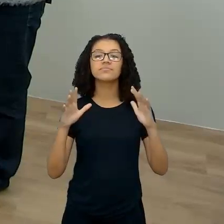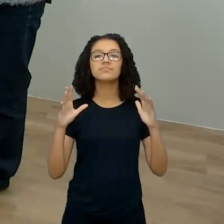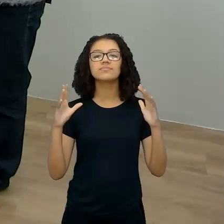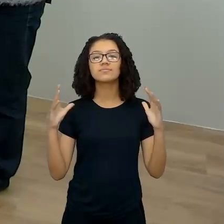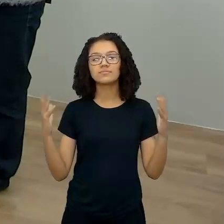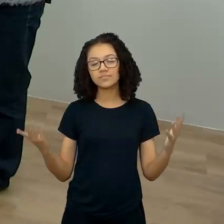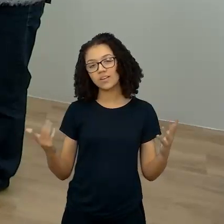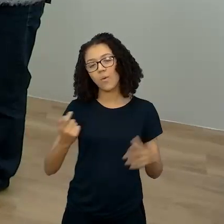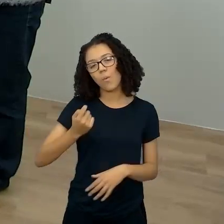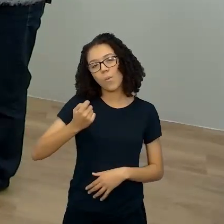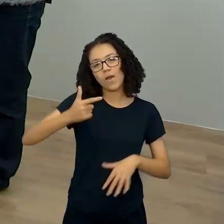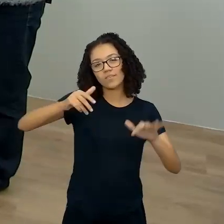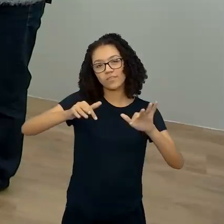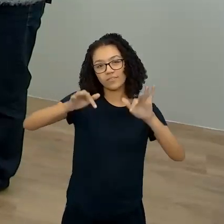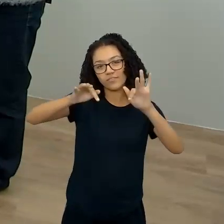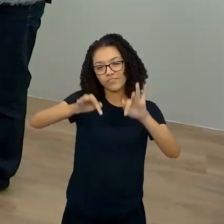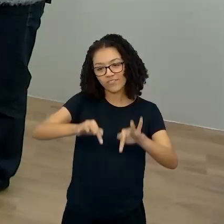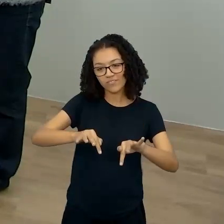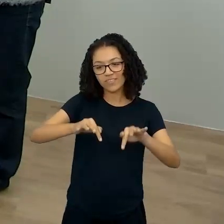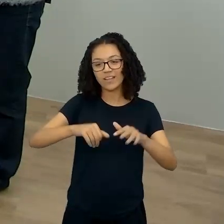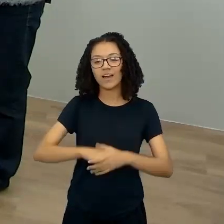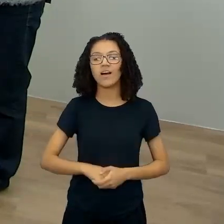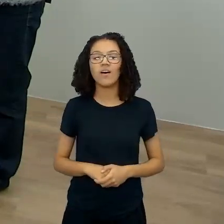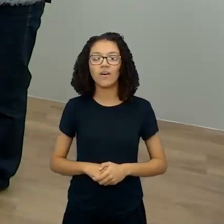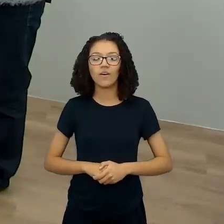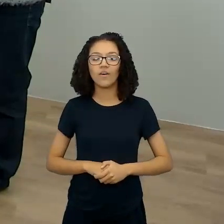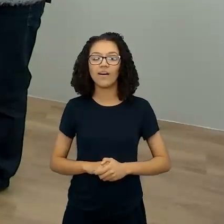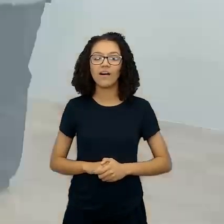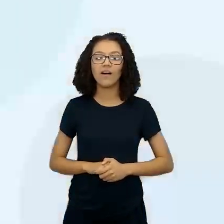começando aí a encerrar, né, mostrando um pouquinho